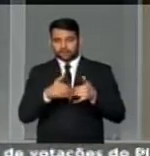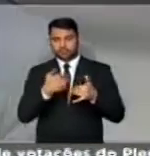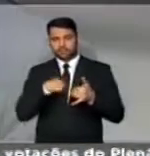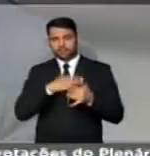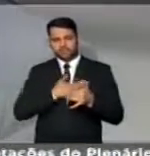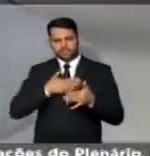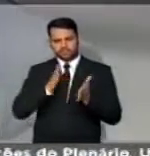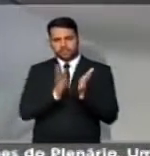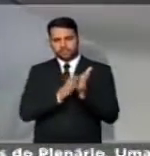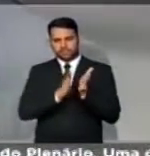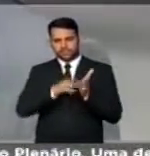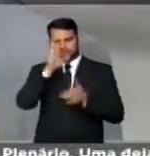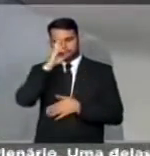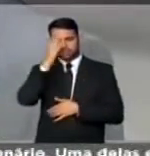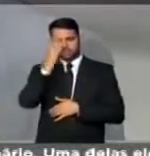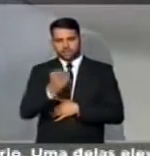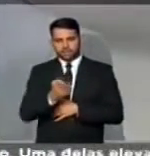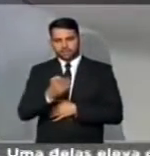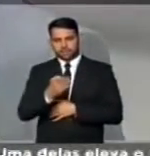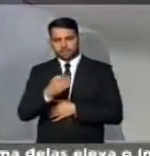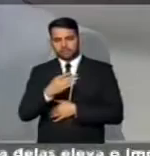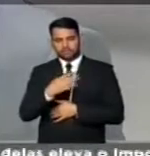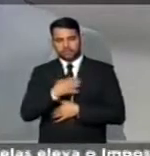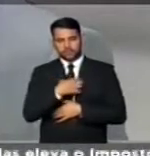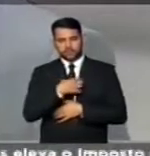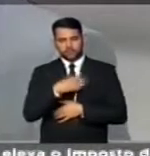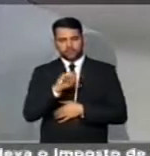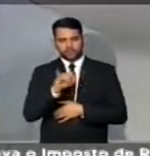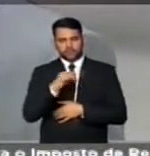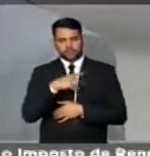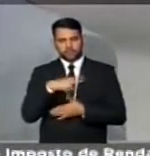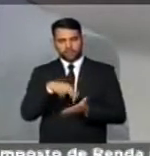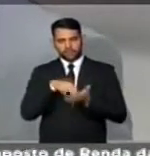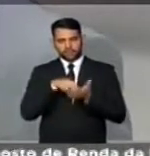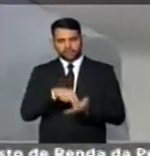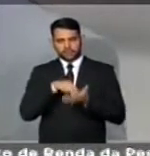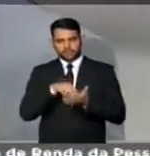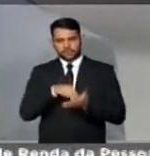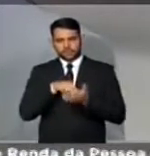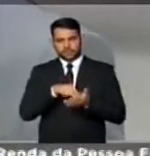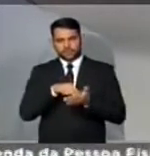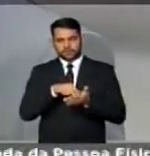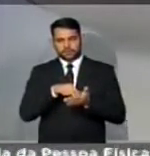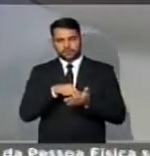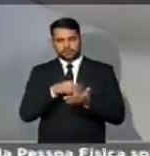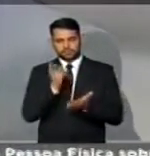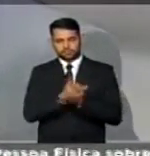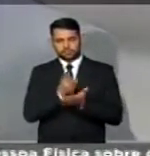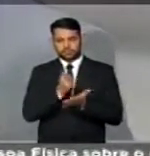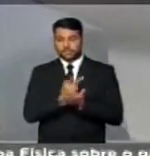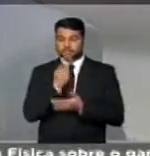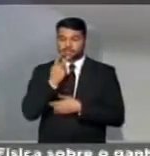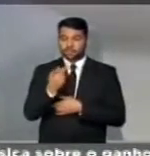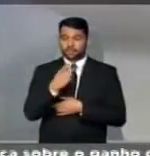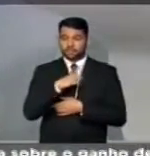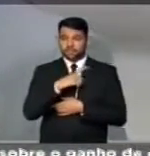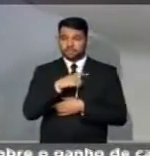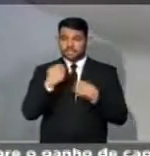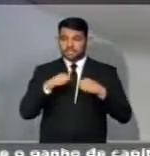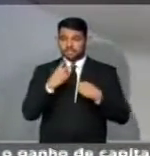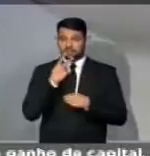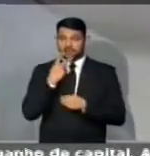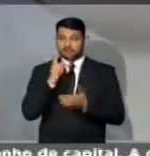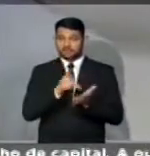lugar parabenizar a Vossa Excelência pela coerência, pela firmeza e contundência de dizer aquilo que tem que ser